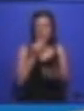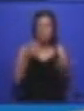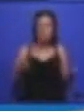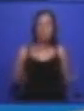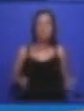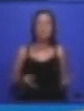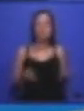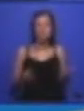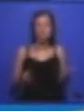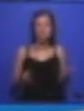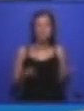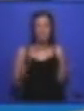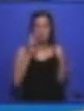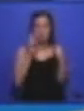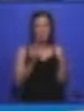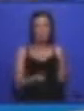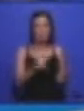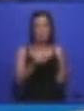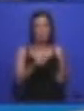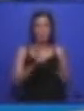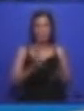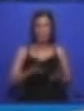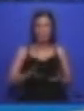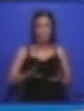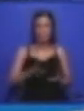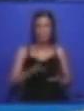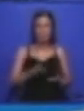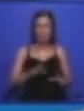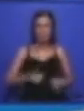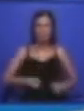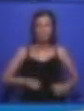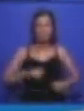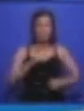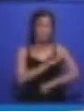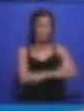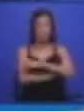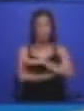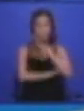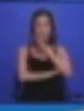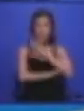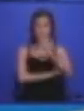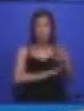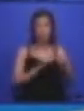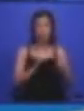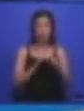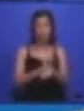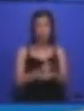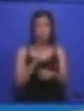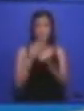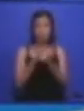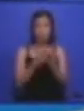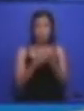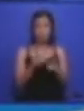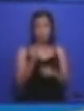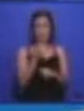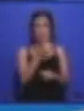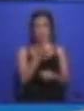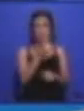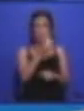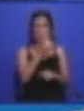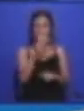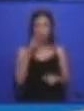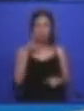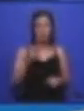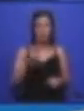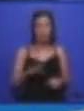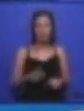era, que vê este jeito. Eles pediram logo os documentos e eu disse, os documentos estão lá em cima no